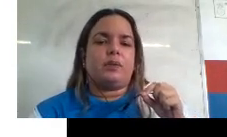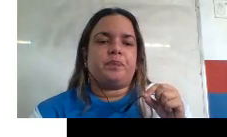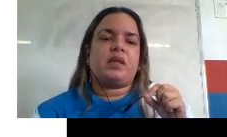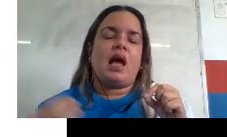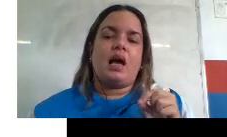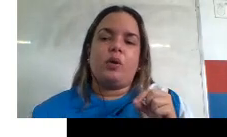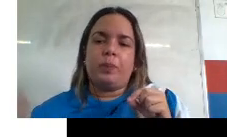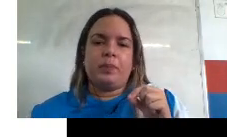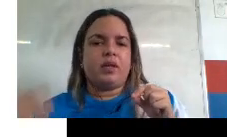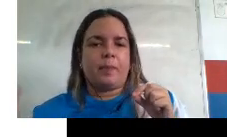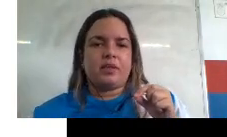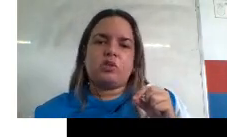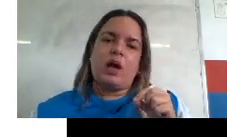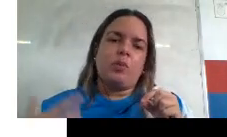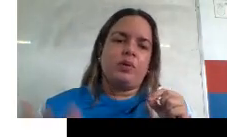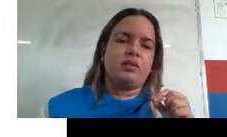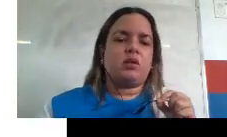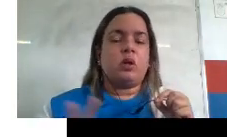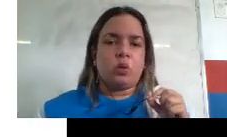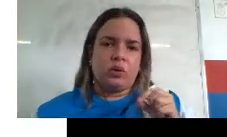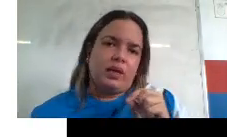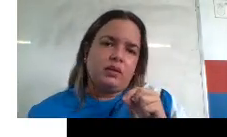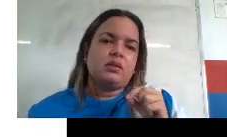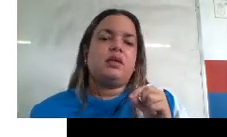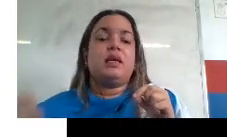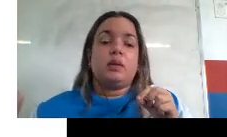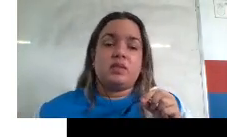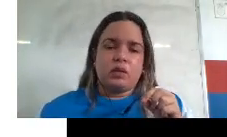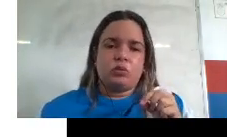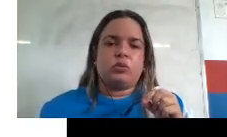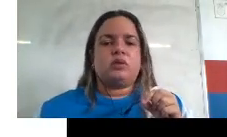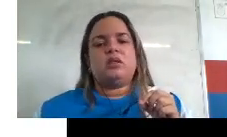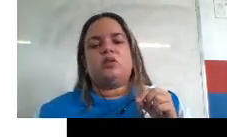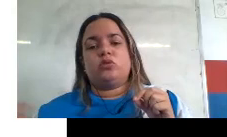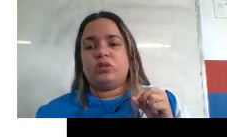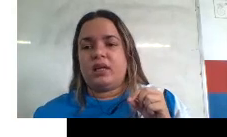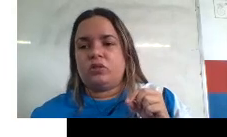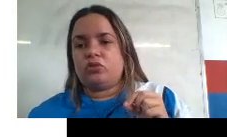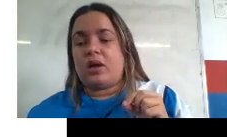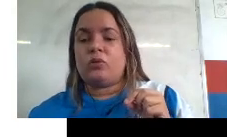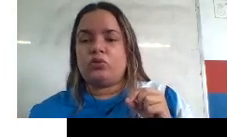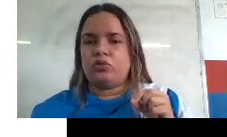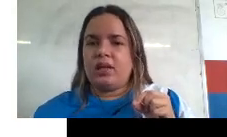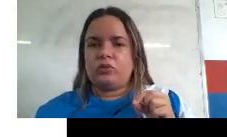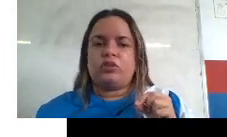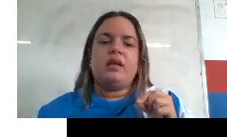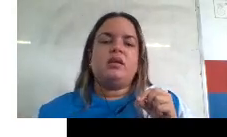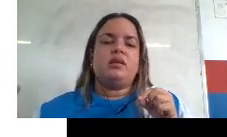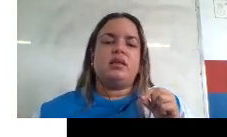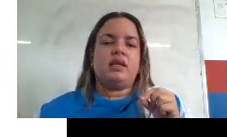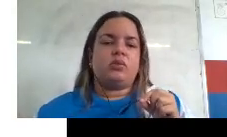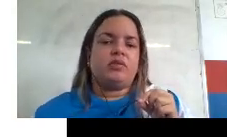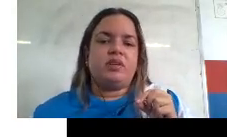Olha aqui, ó. O primeiro era pessoal, por isso que eu não coloquei. Segundo, os direitos, alguns dos direitos,